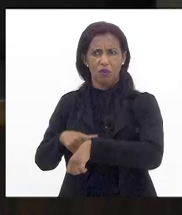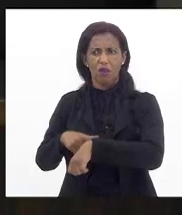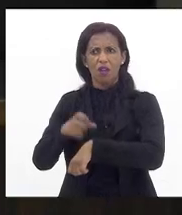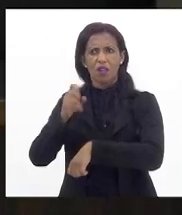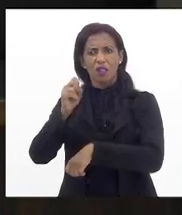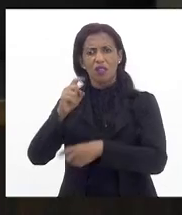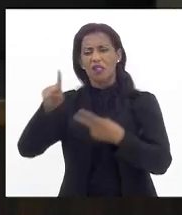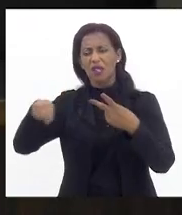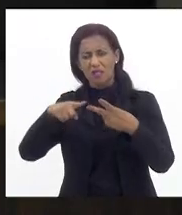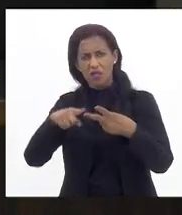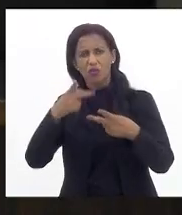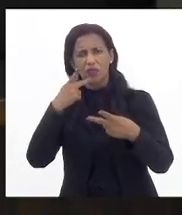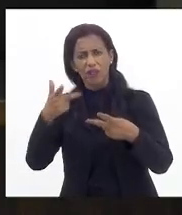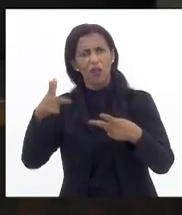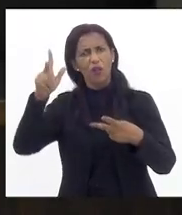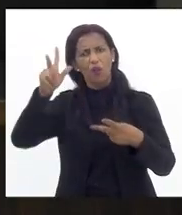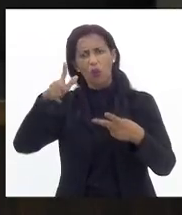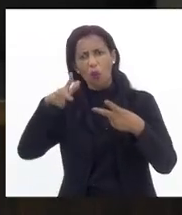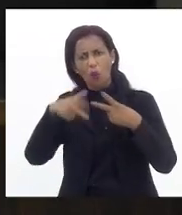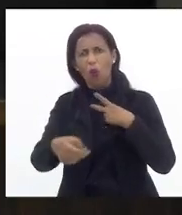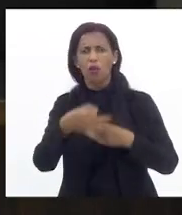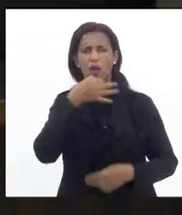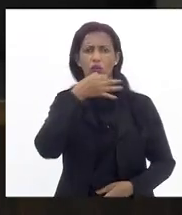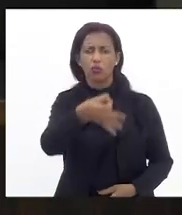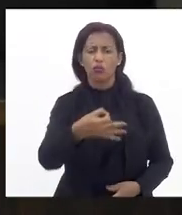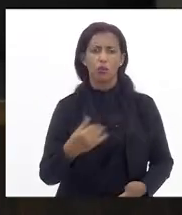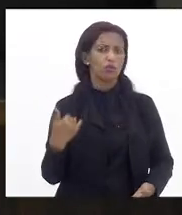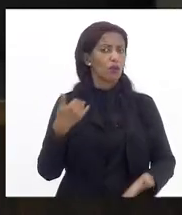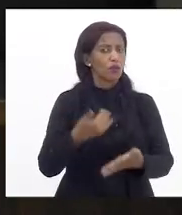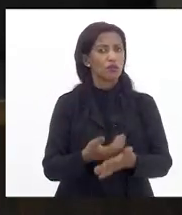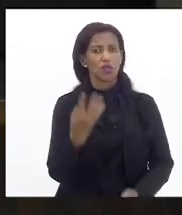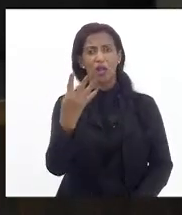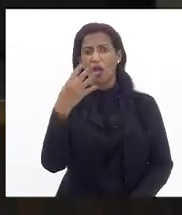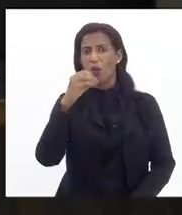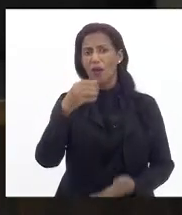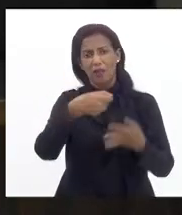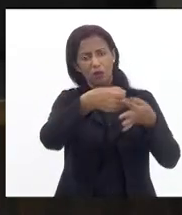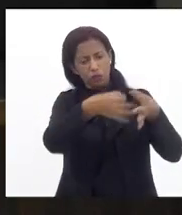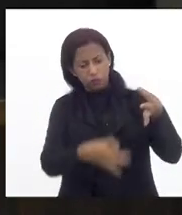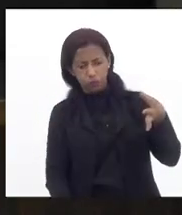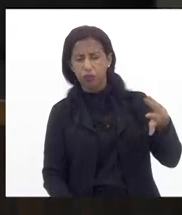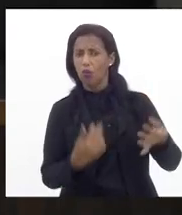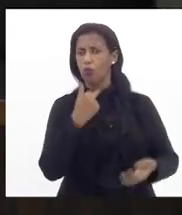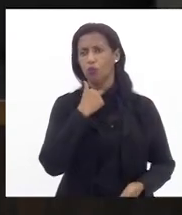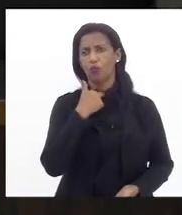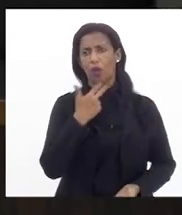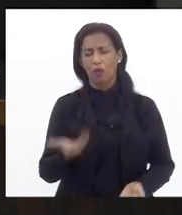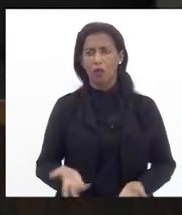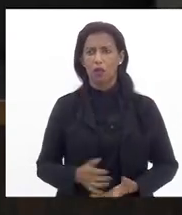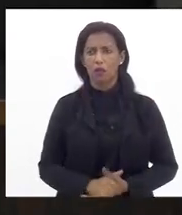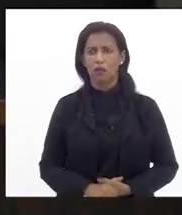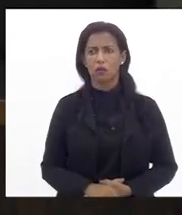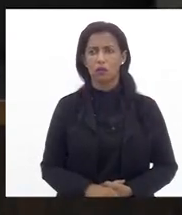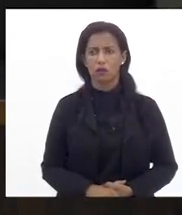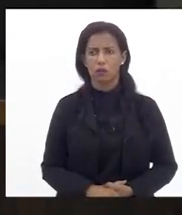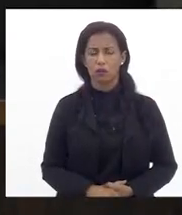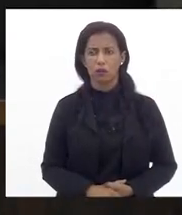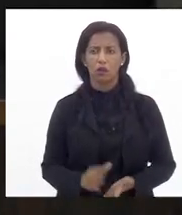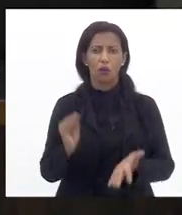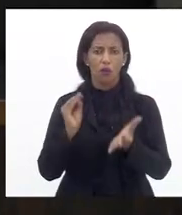cortar o microfone para não tem nós vamos chegar aqui a 40 inscritos não temos mais condições então eu